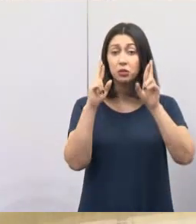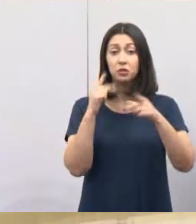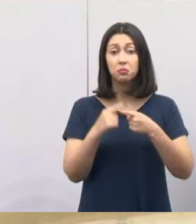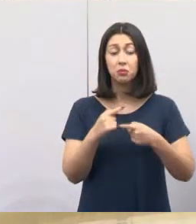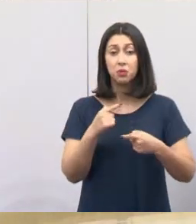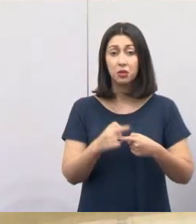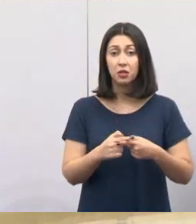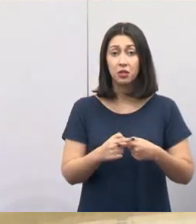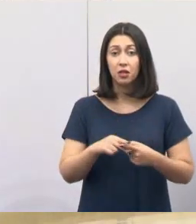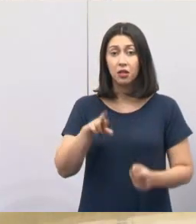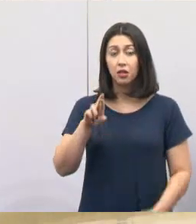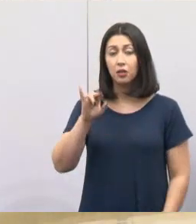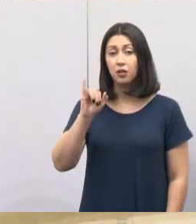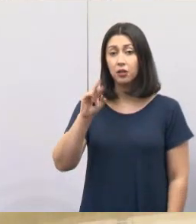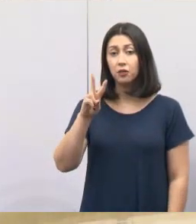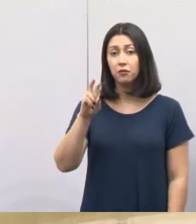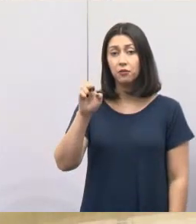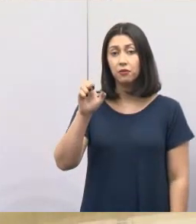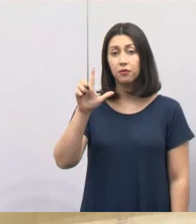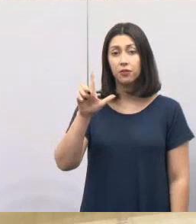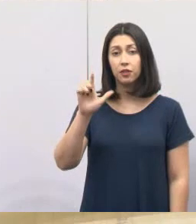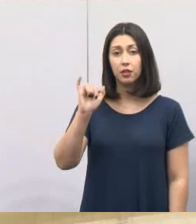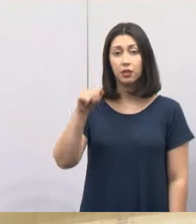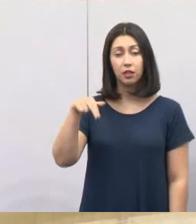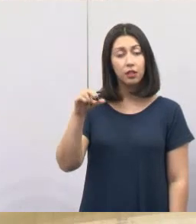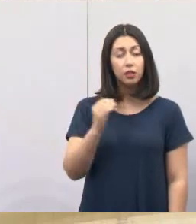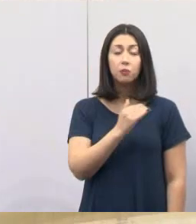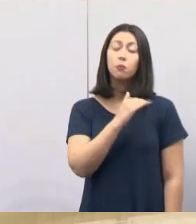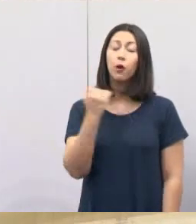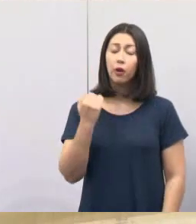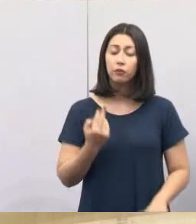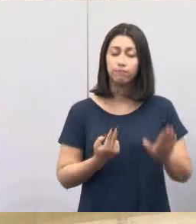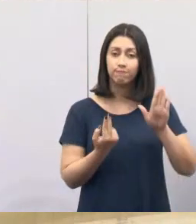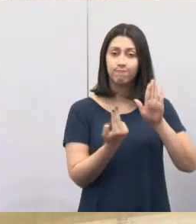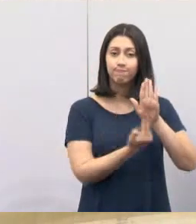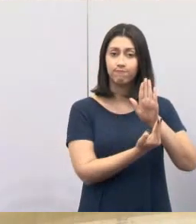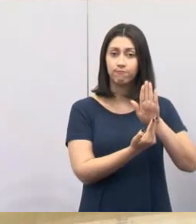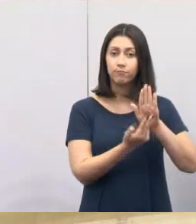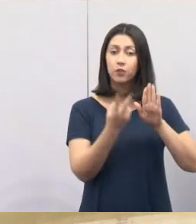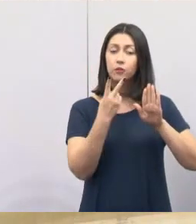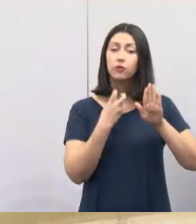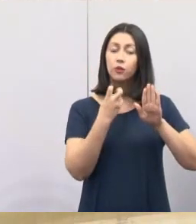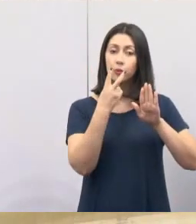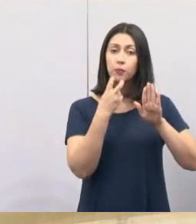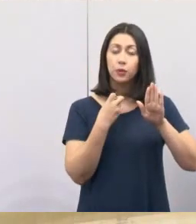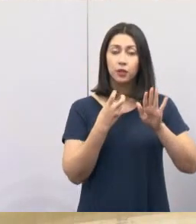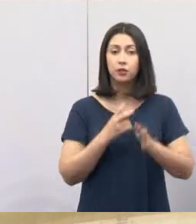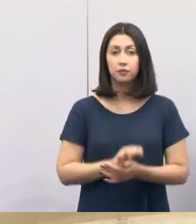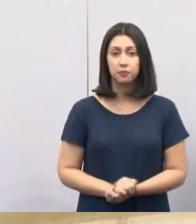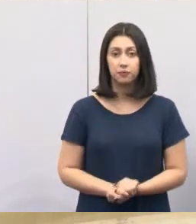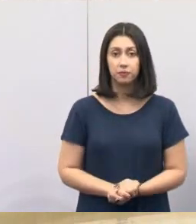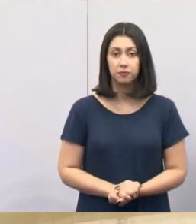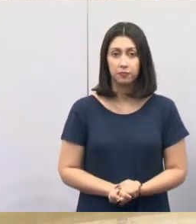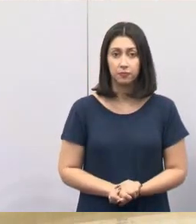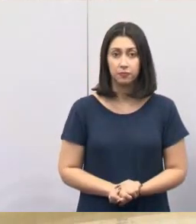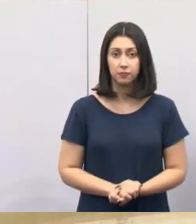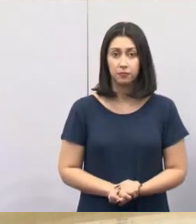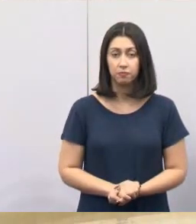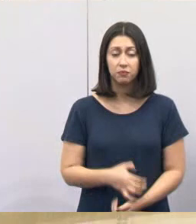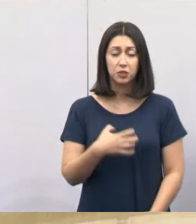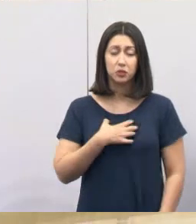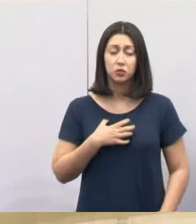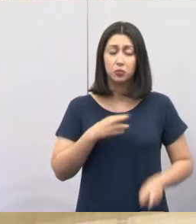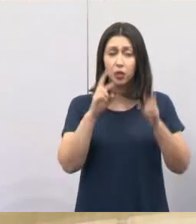pelo falecimento de Rivelino Ricardo da Silva. Voto formulado pelo vereador Valmir do Parque Meia Lua.